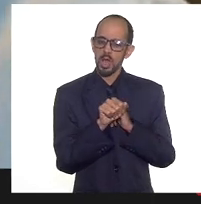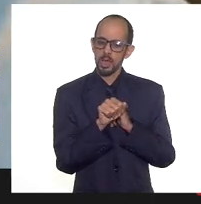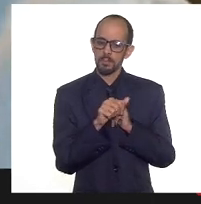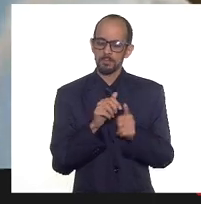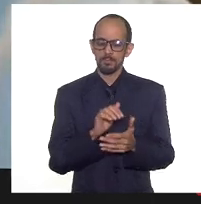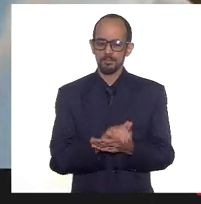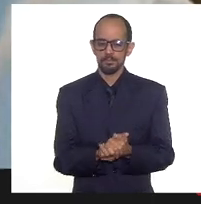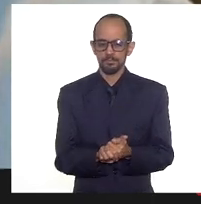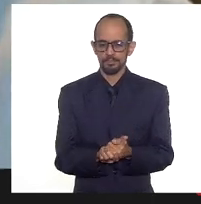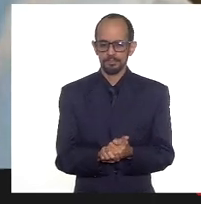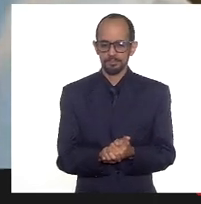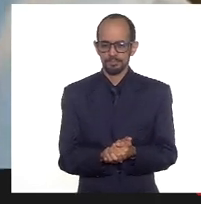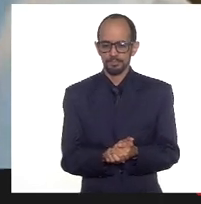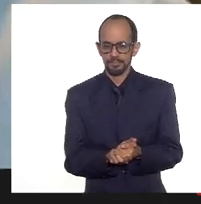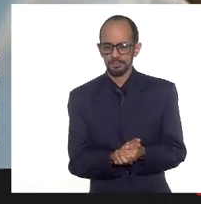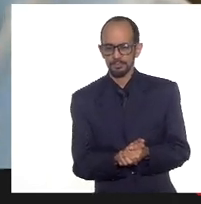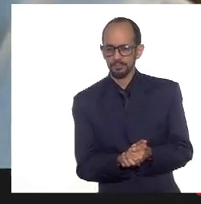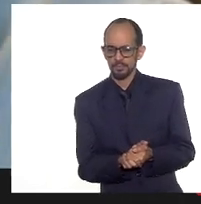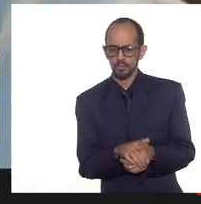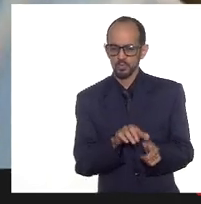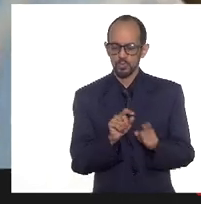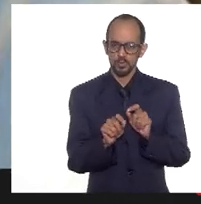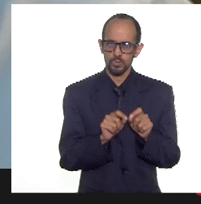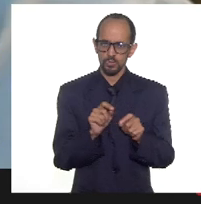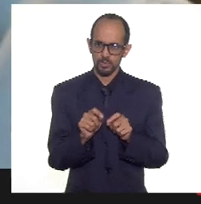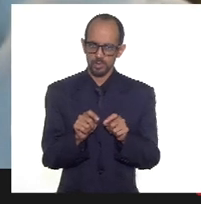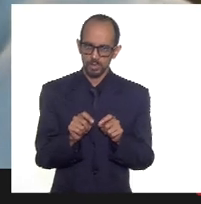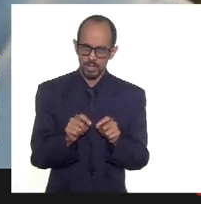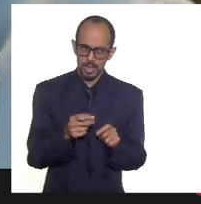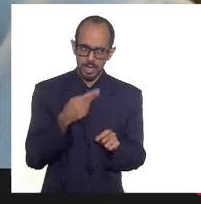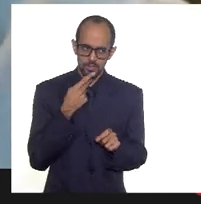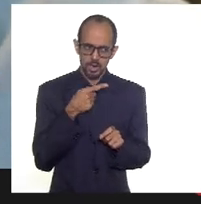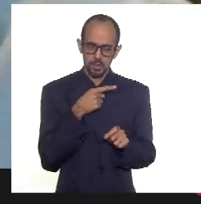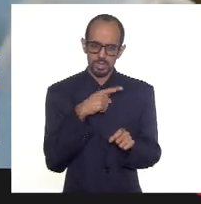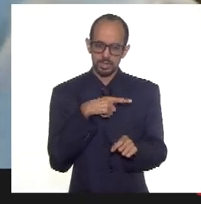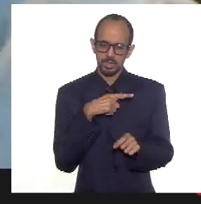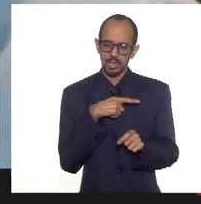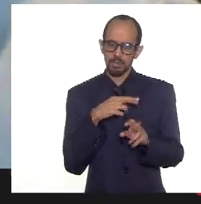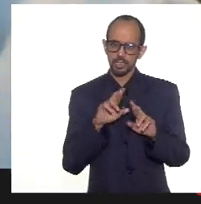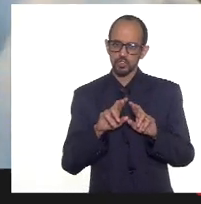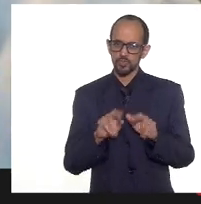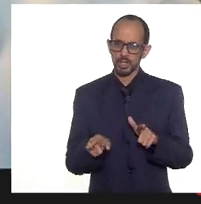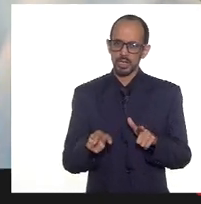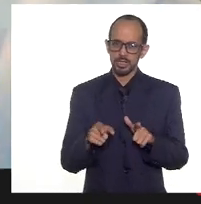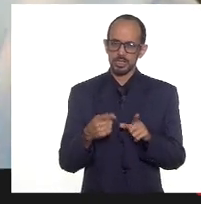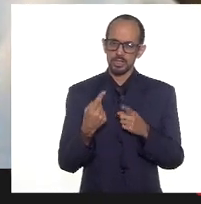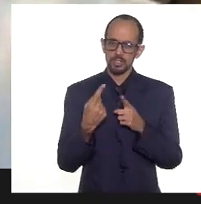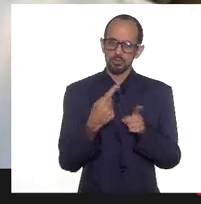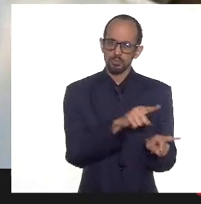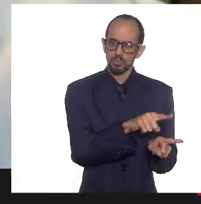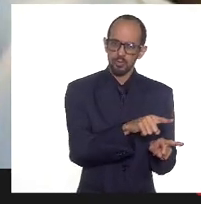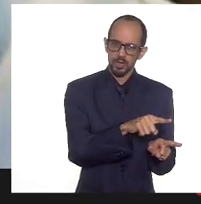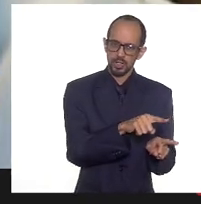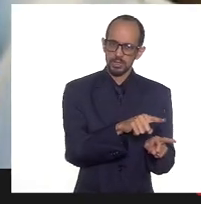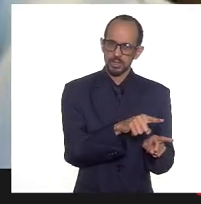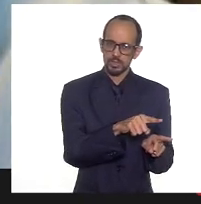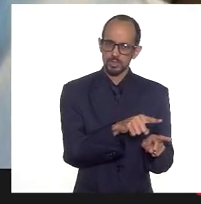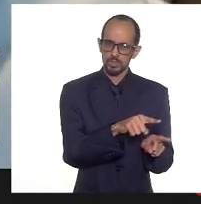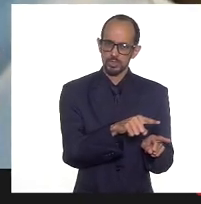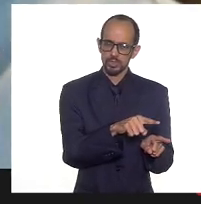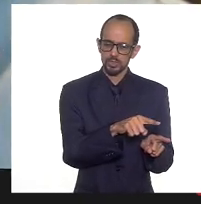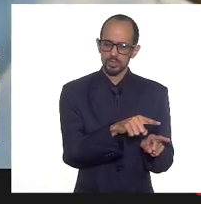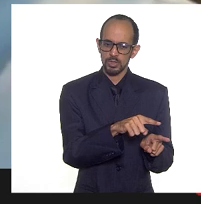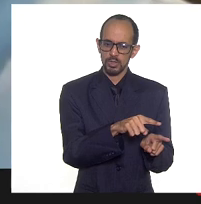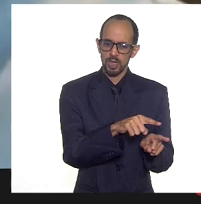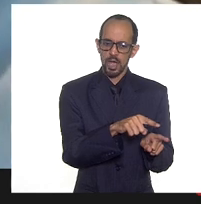permitir, que seria o seguinte: ela disse que existe uma diferença de agressões entre a Umbanda, entre os terreiros de Umbanda e